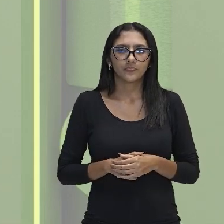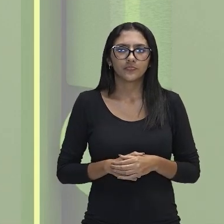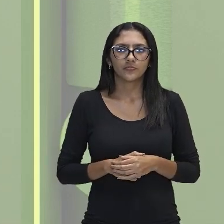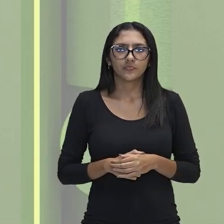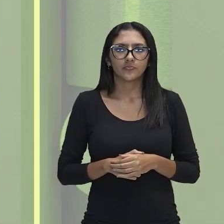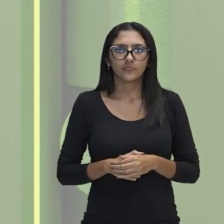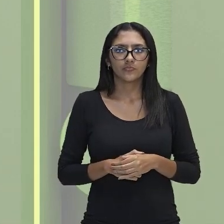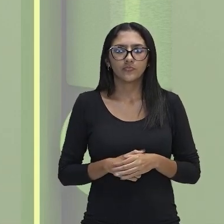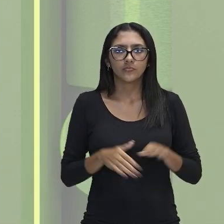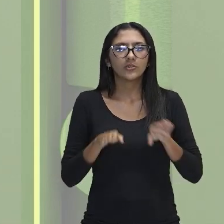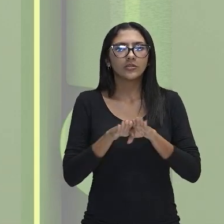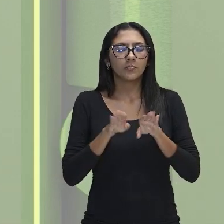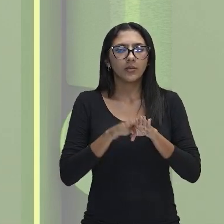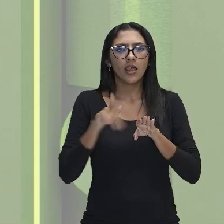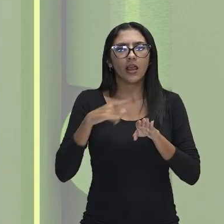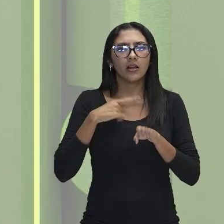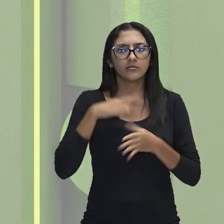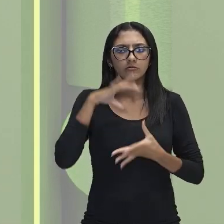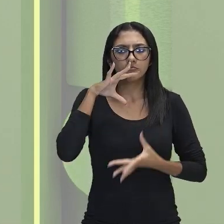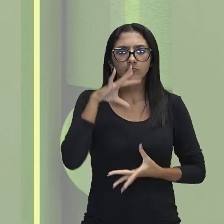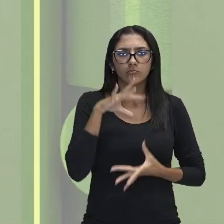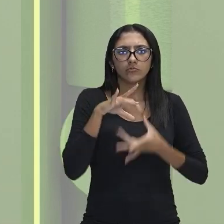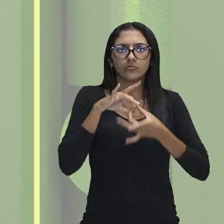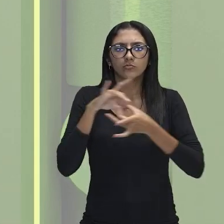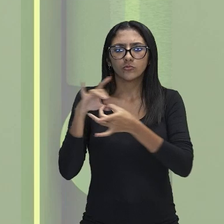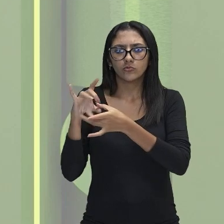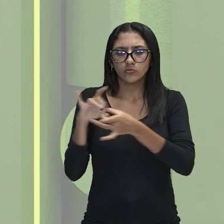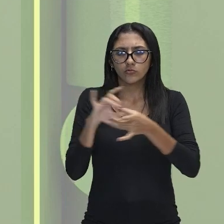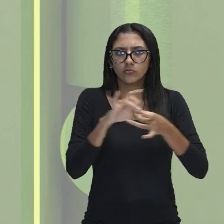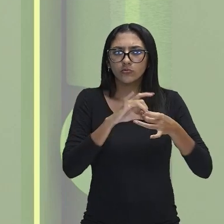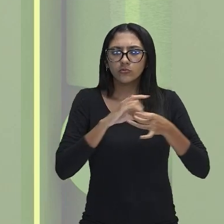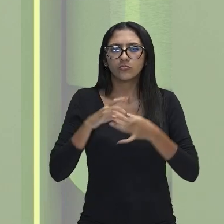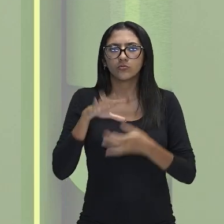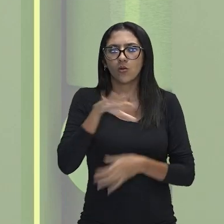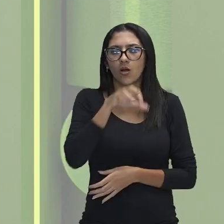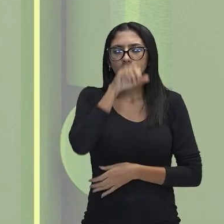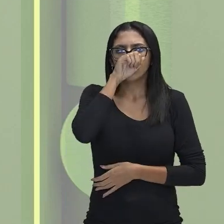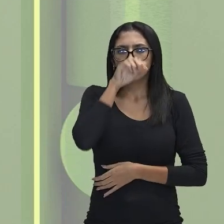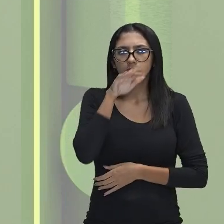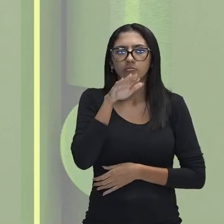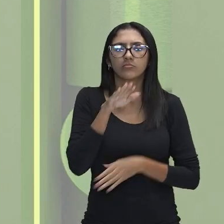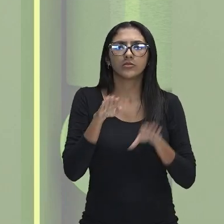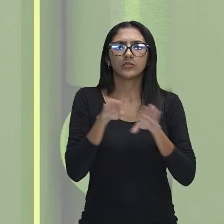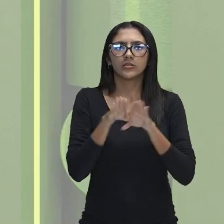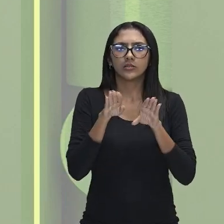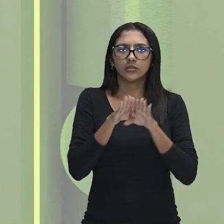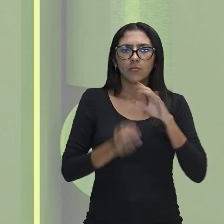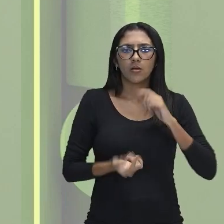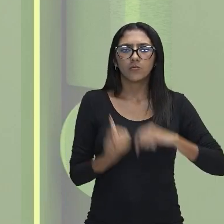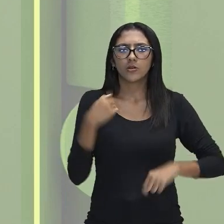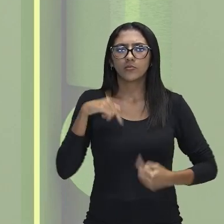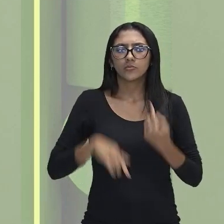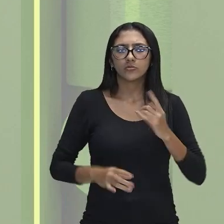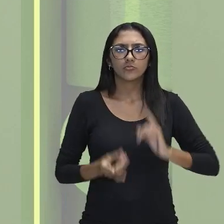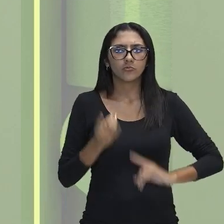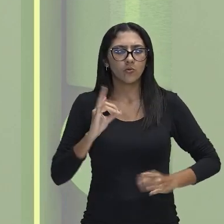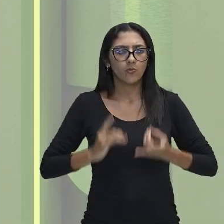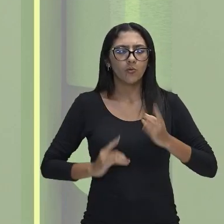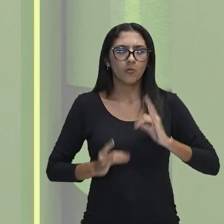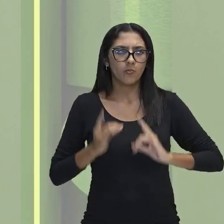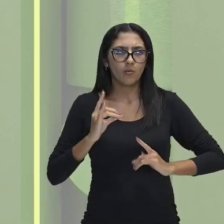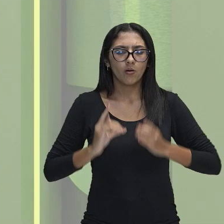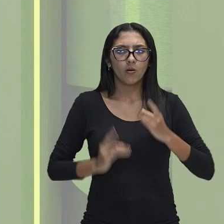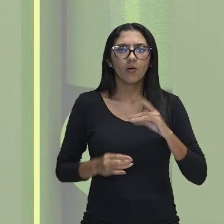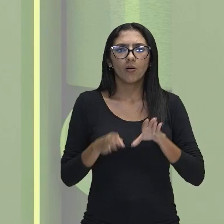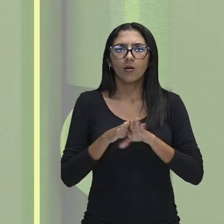forma integrada com o nosso sistema respiratório, com o nosso sistema endócrino, né, com o nosso